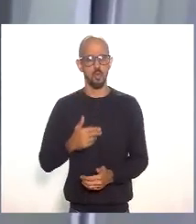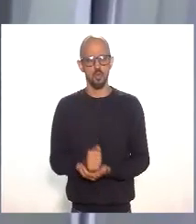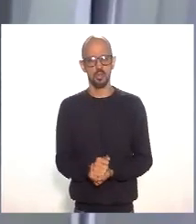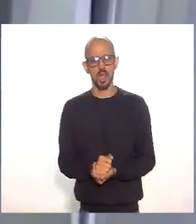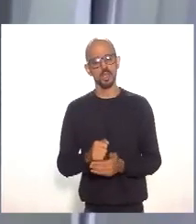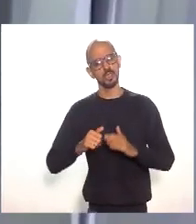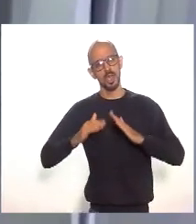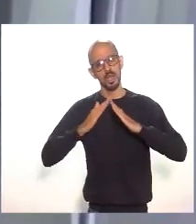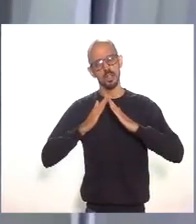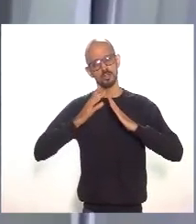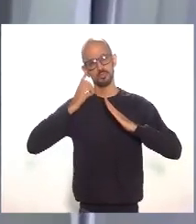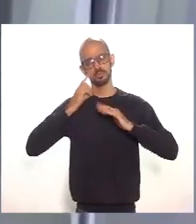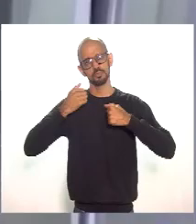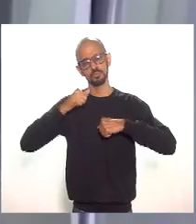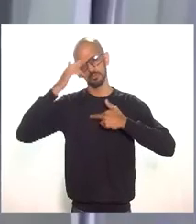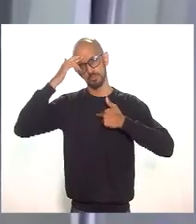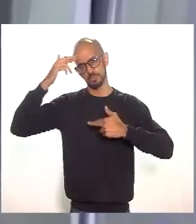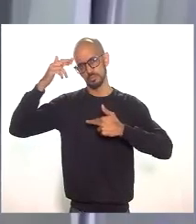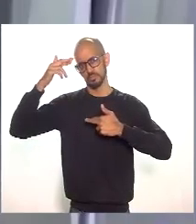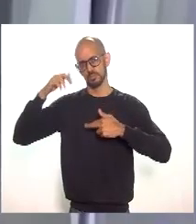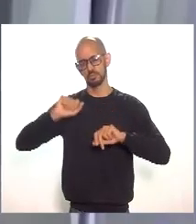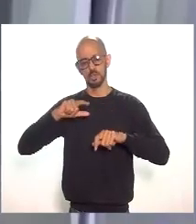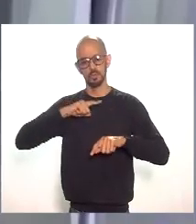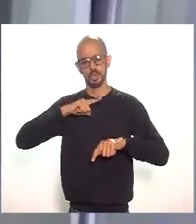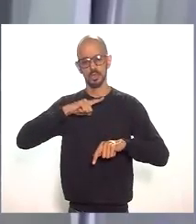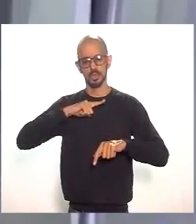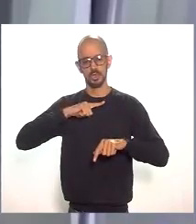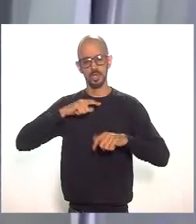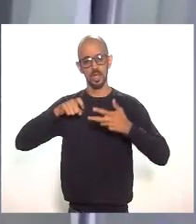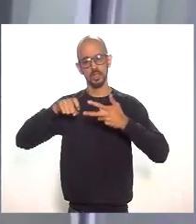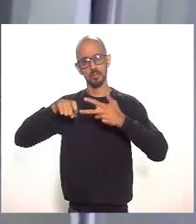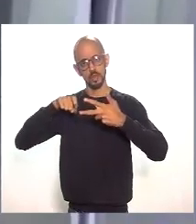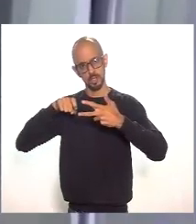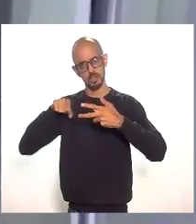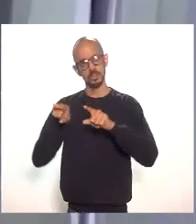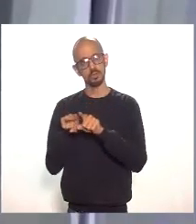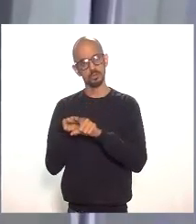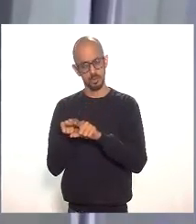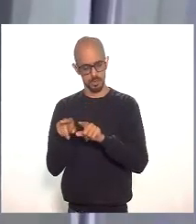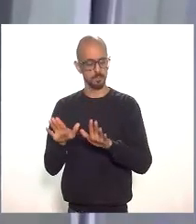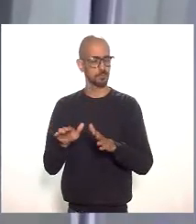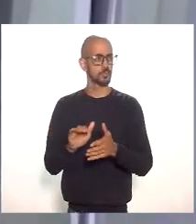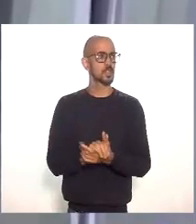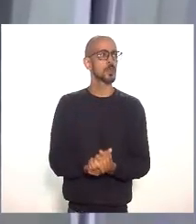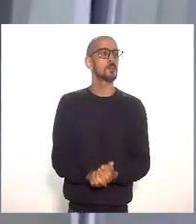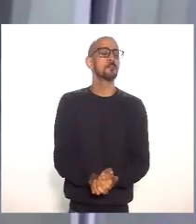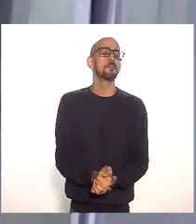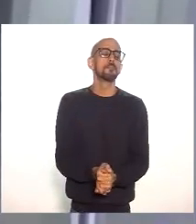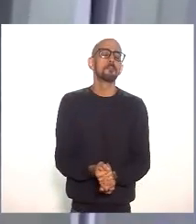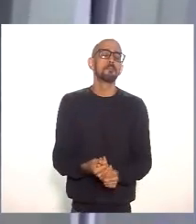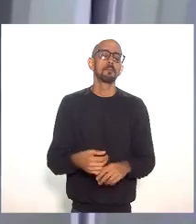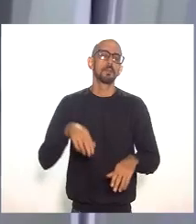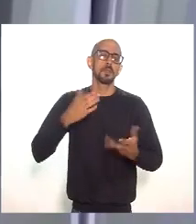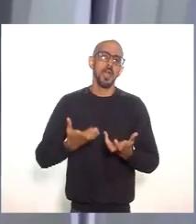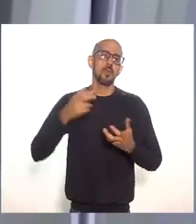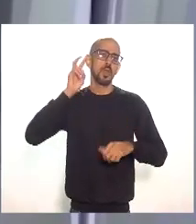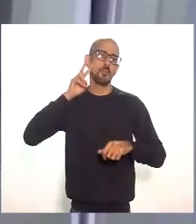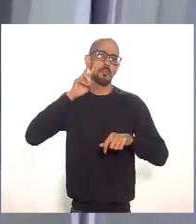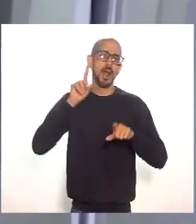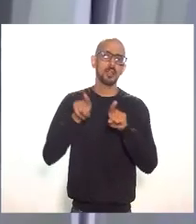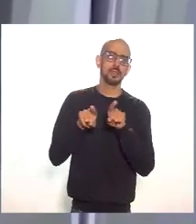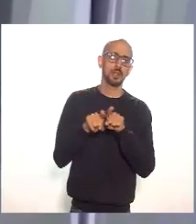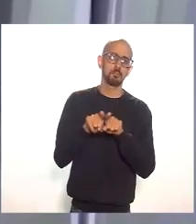ser respeitado, antes de mais nada, pelo Poder Executivo. Em segundo lugar, eu queria também lembrar que estamos